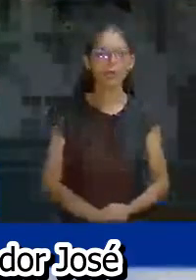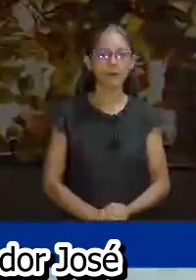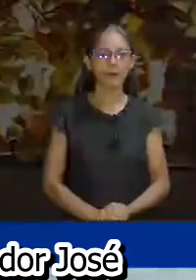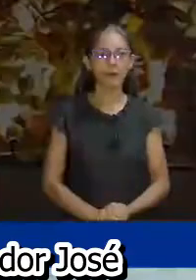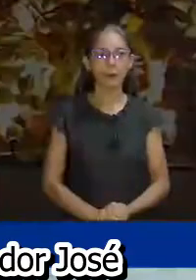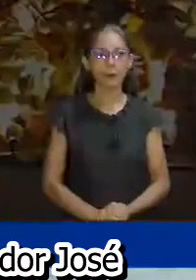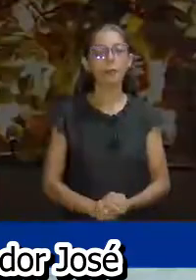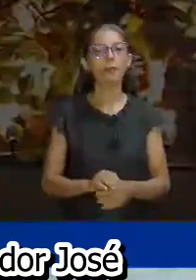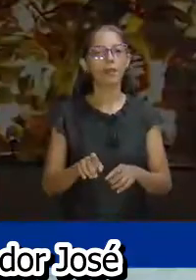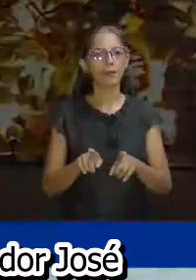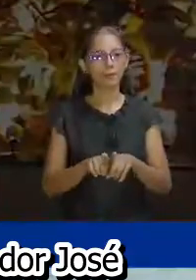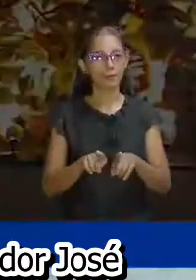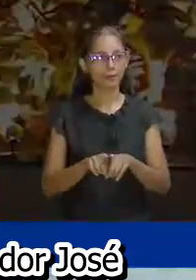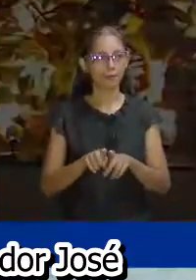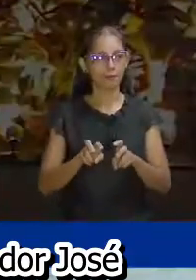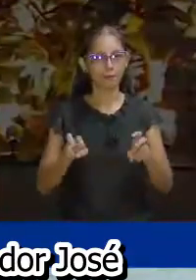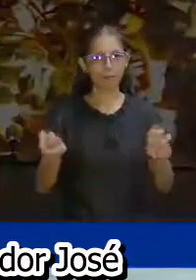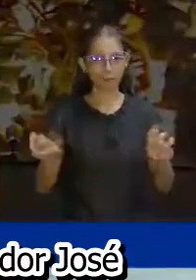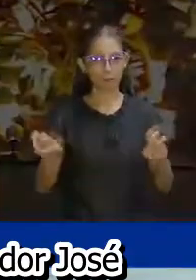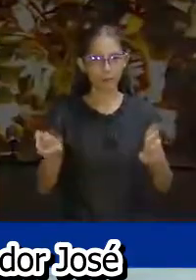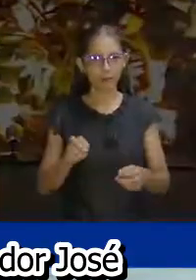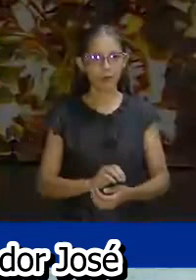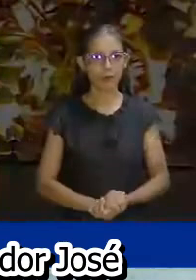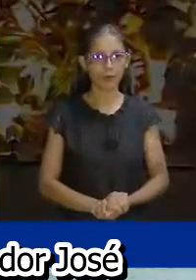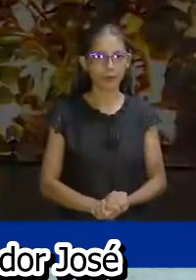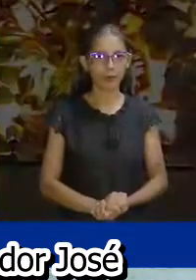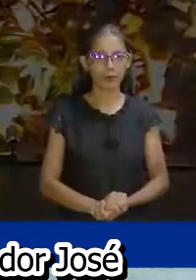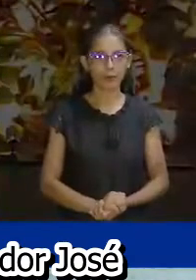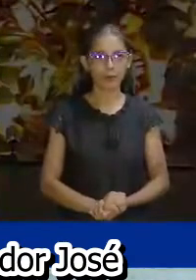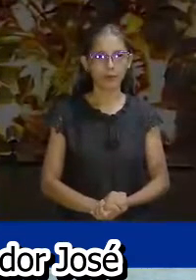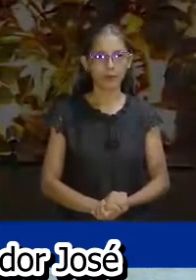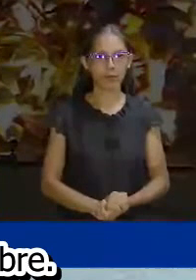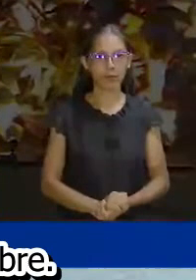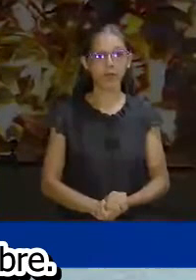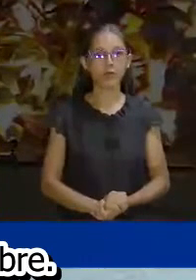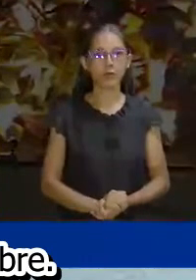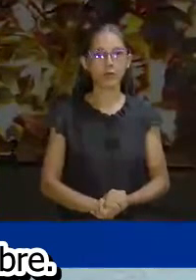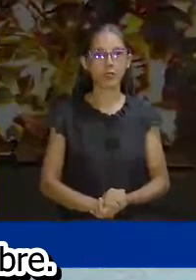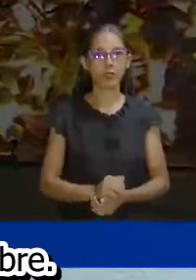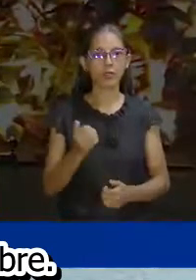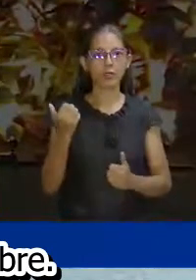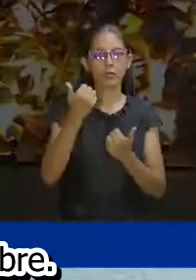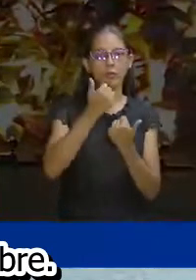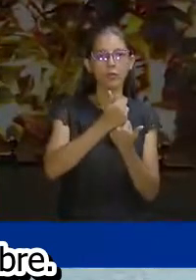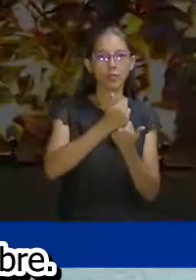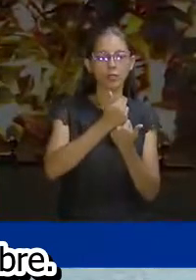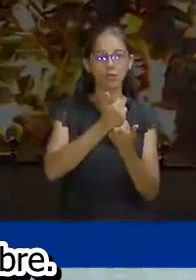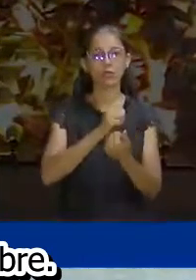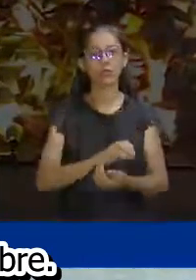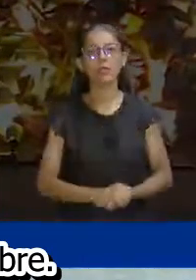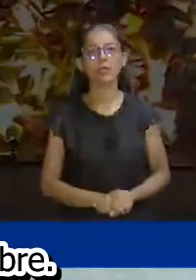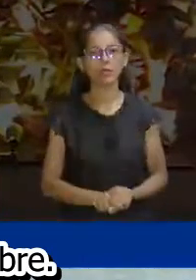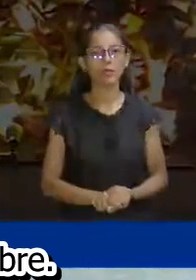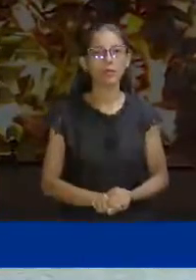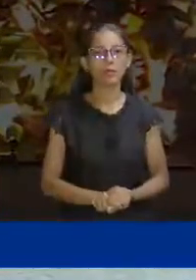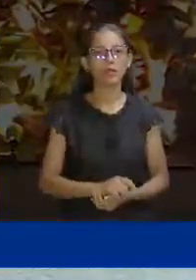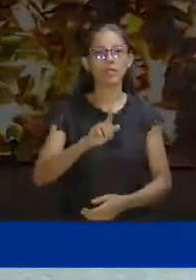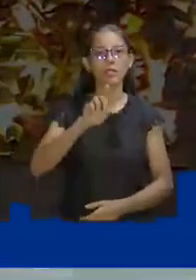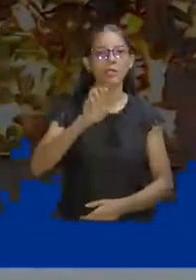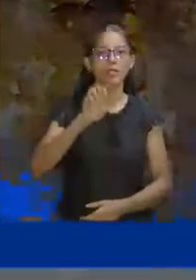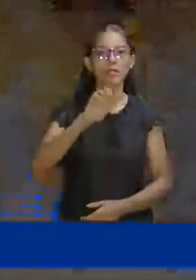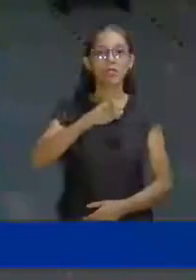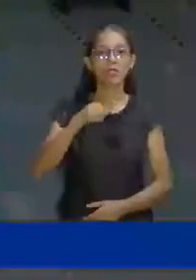Também fazendo parte desta mesa, o suplente de senador Josiel Alcolumbre, representando o senador Davi